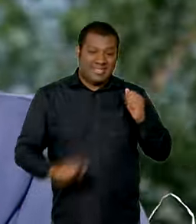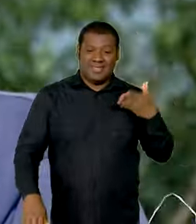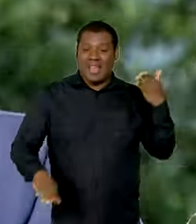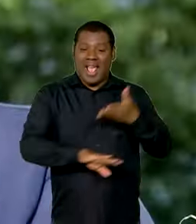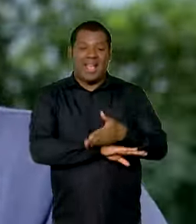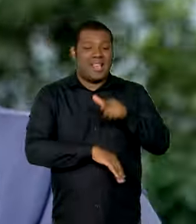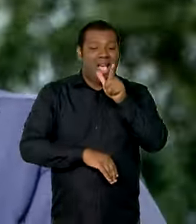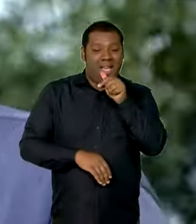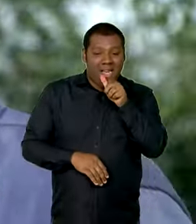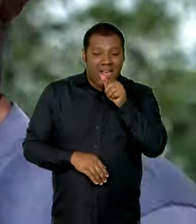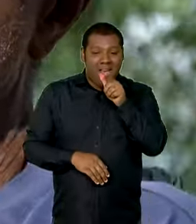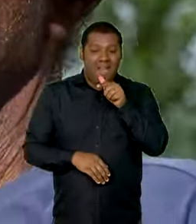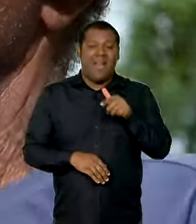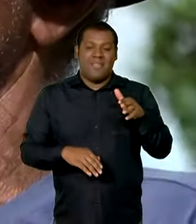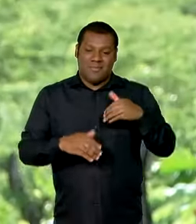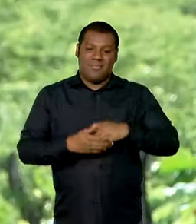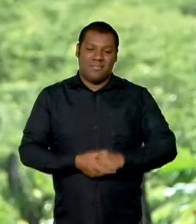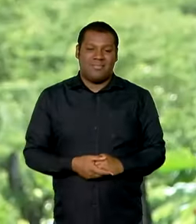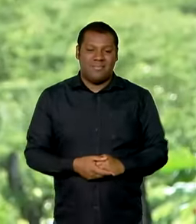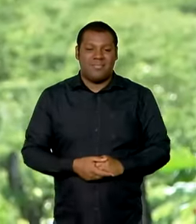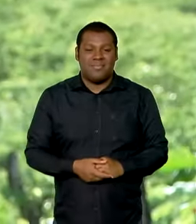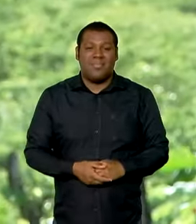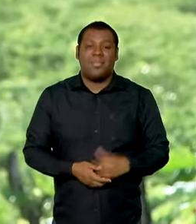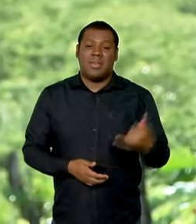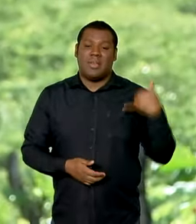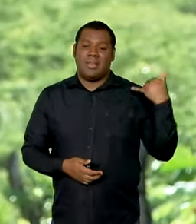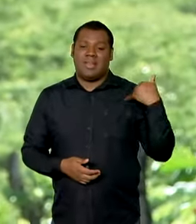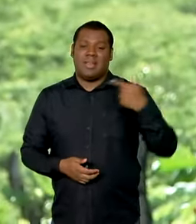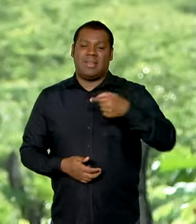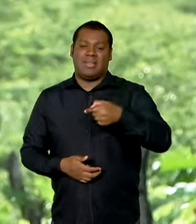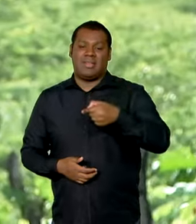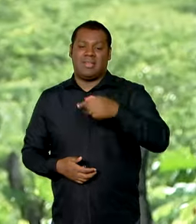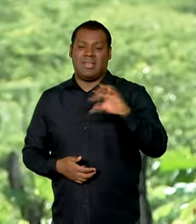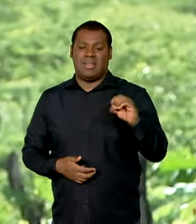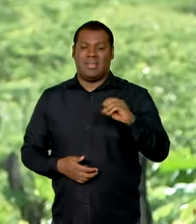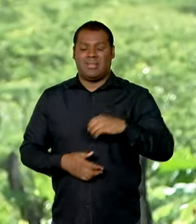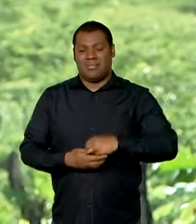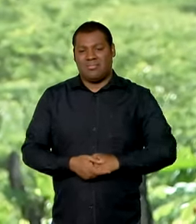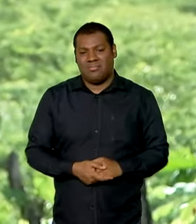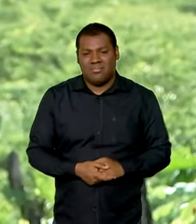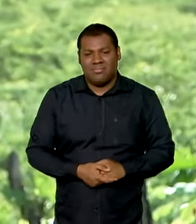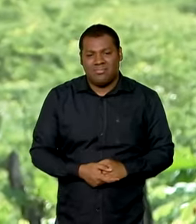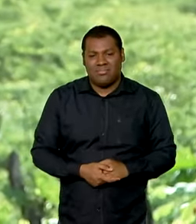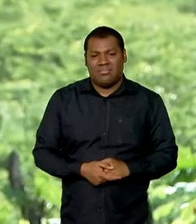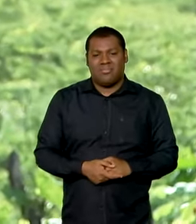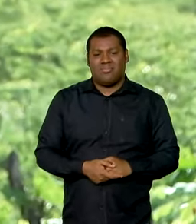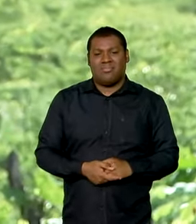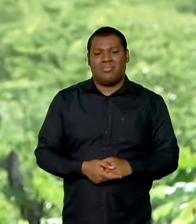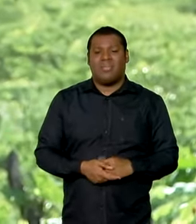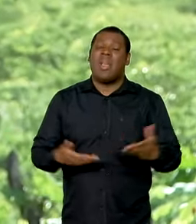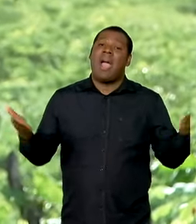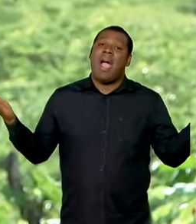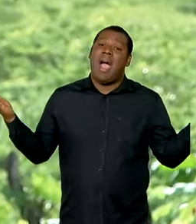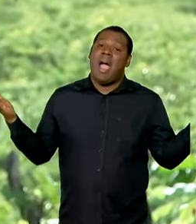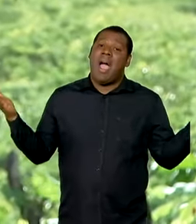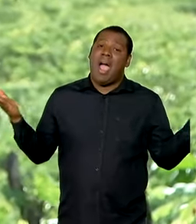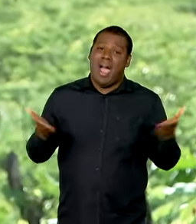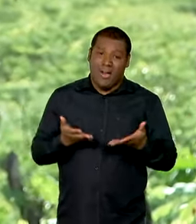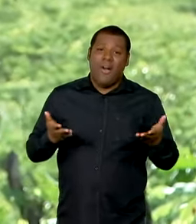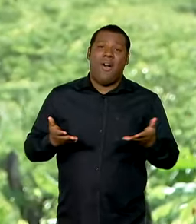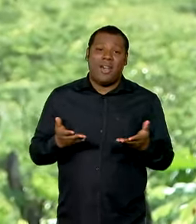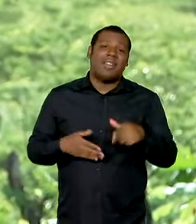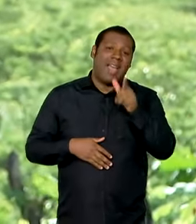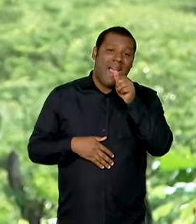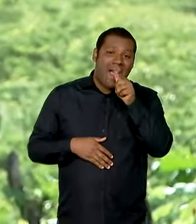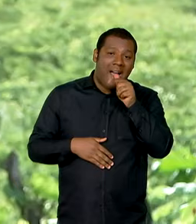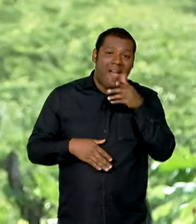à água com dignidade. 70 anos. 70 anos. E agora, com água aqui, eu quero viver mais 50, né? Para